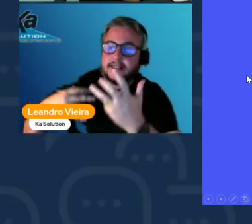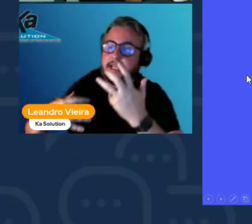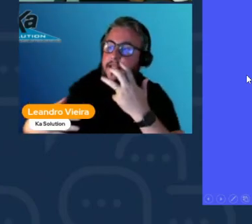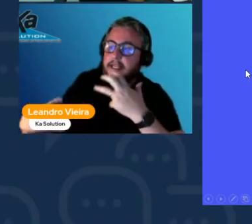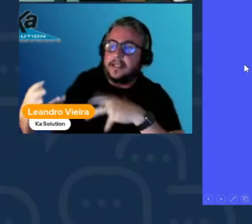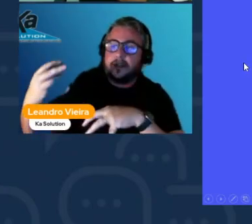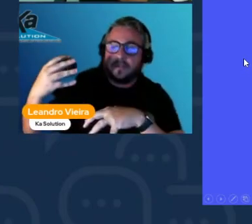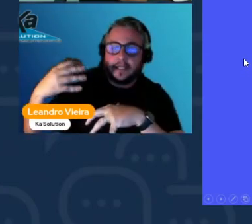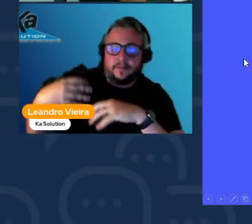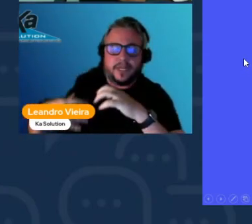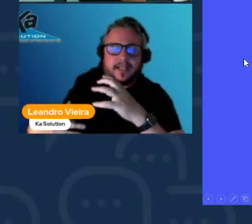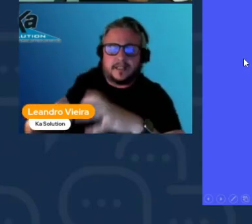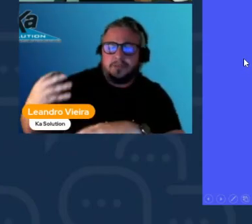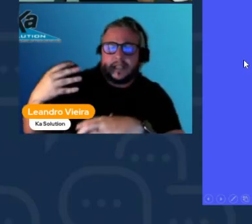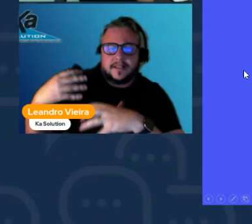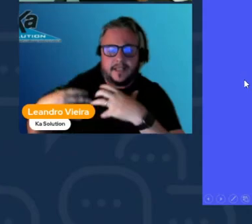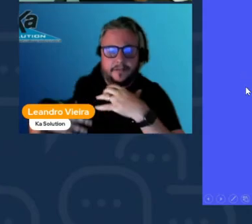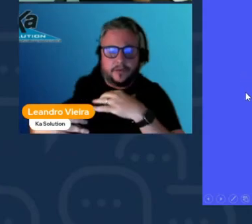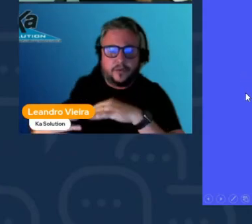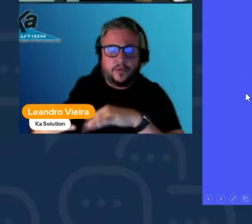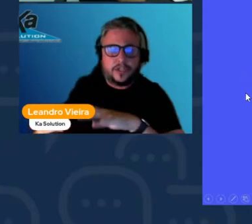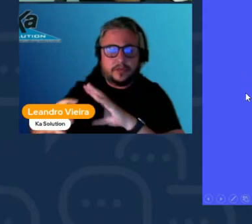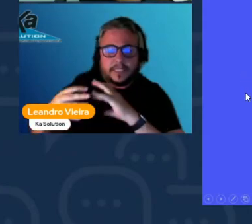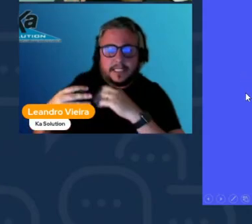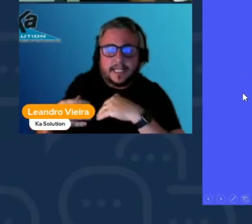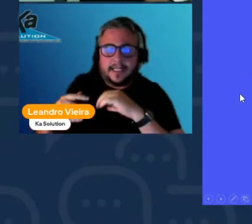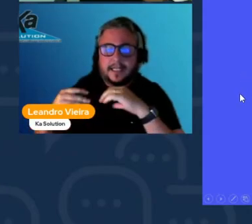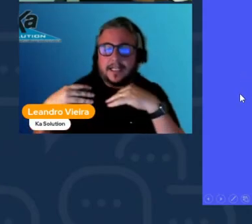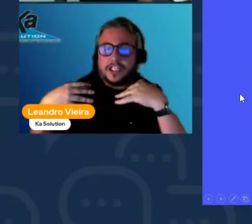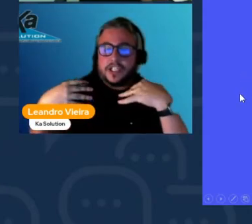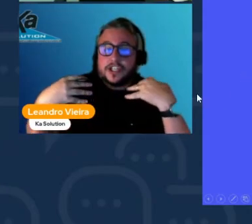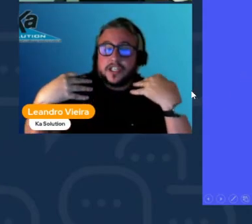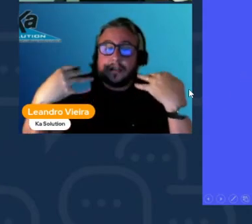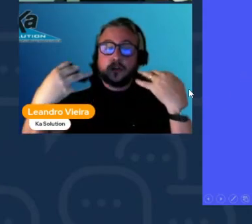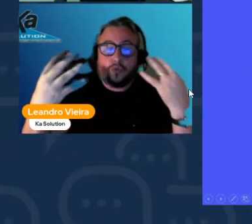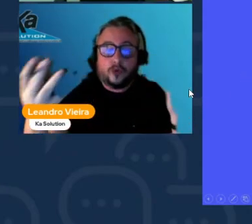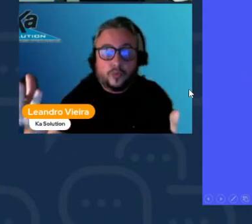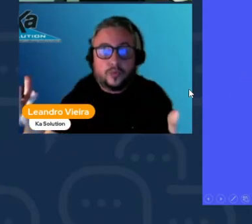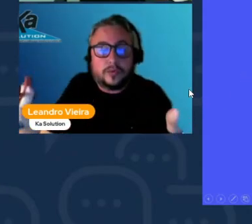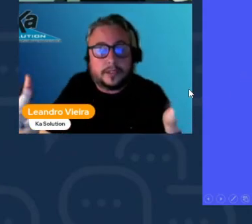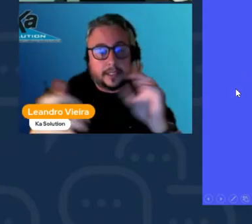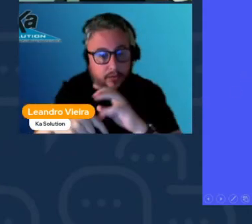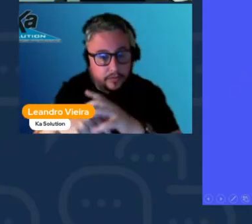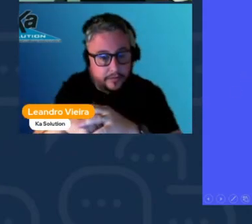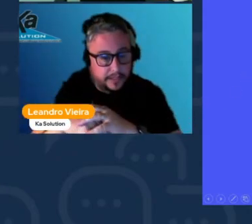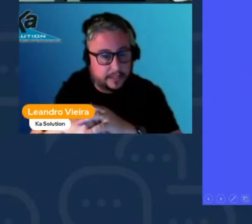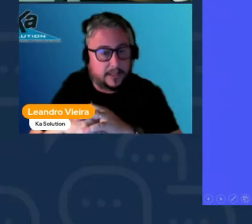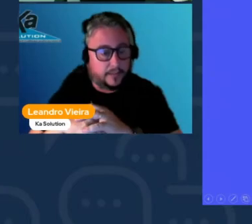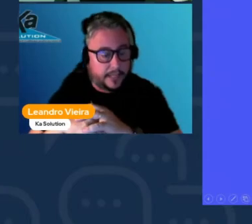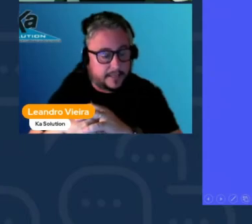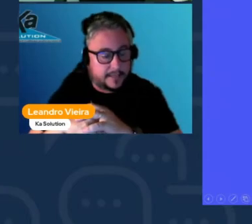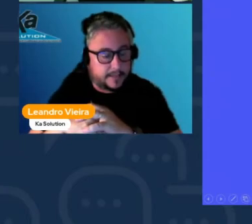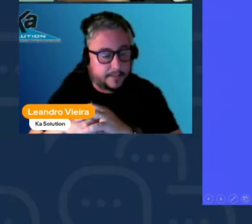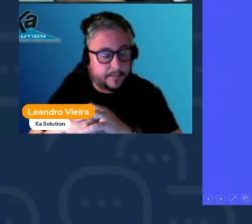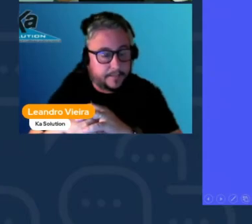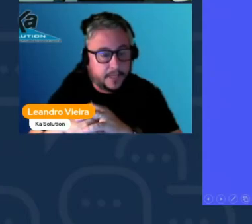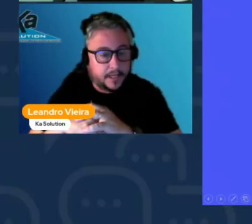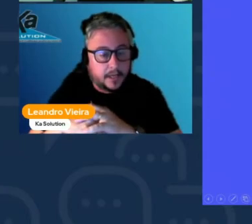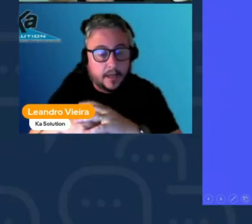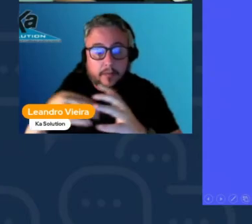data center dentro da empresa, não tem servidores, não tem nada. Já está tudo na nuvem da